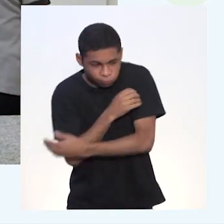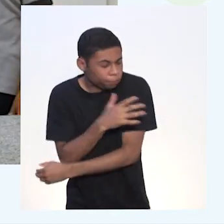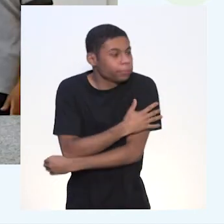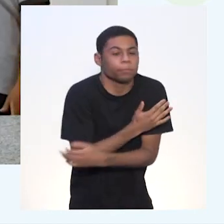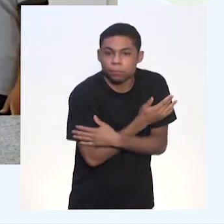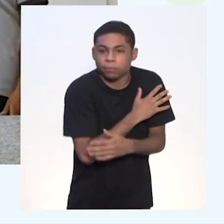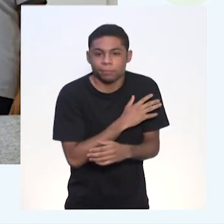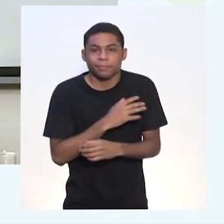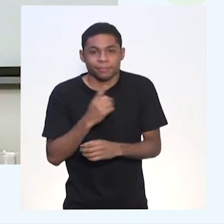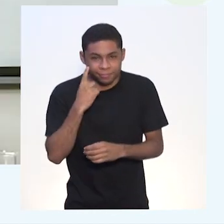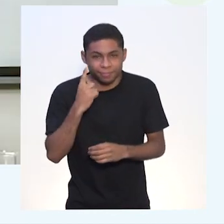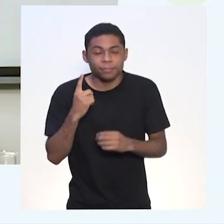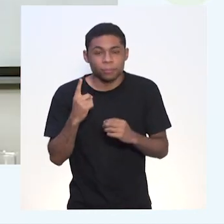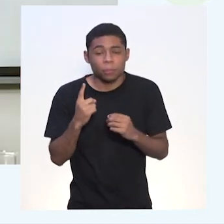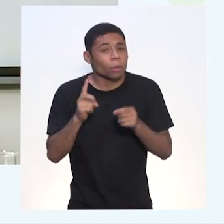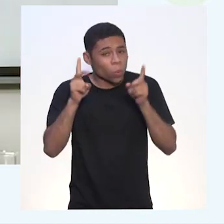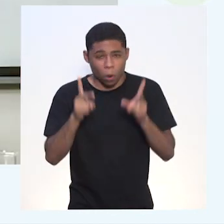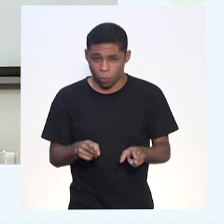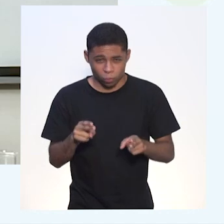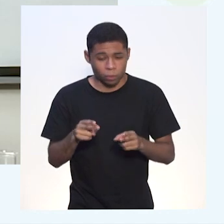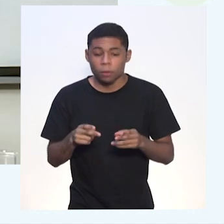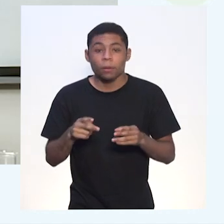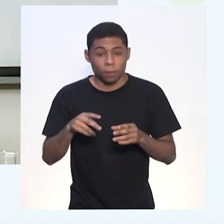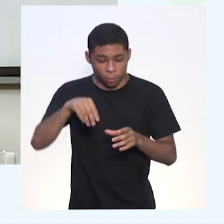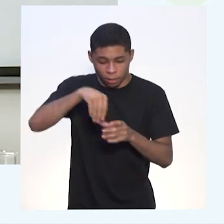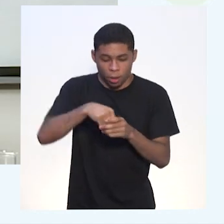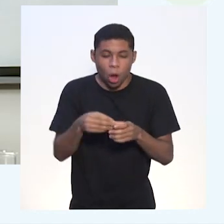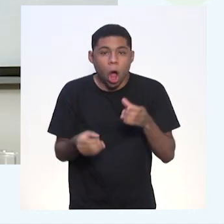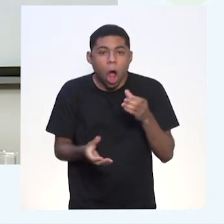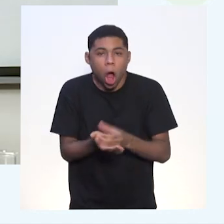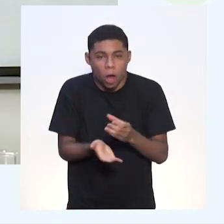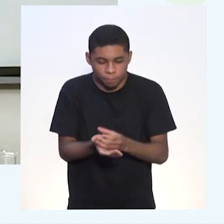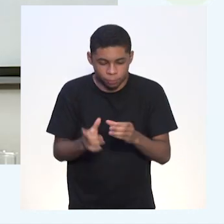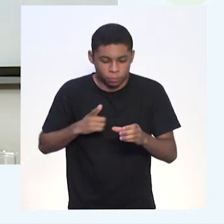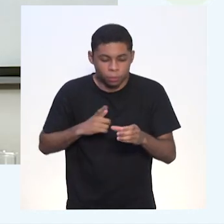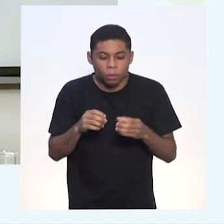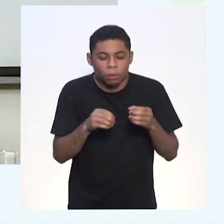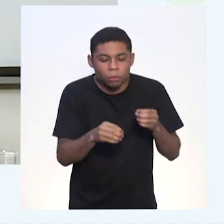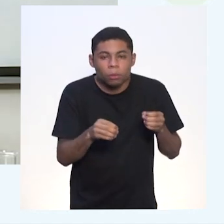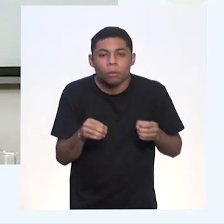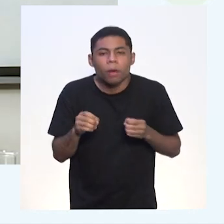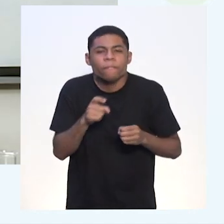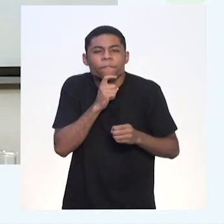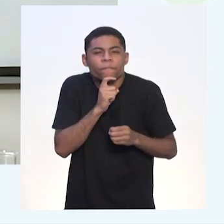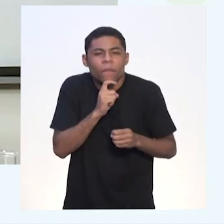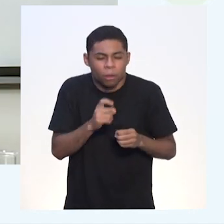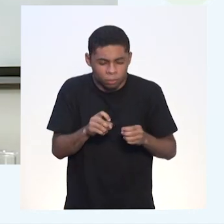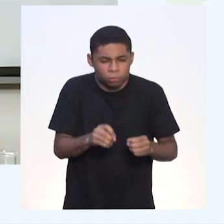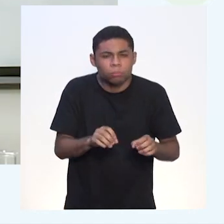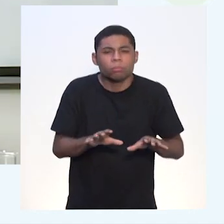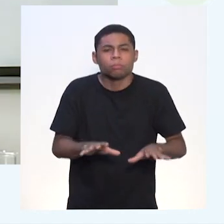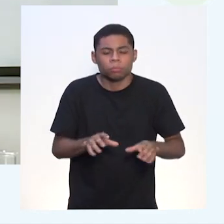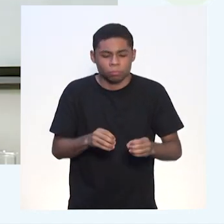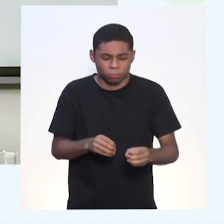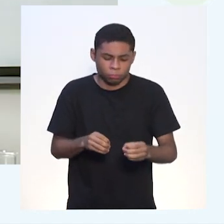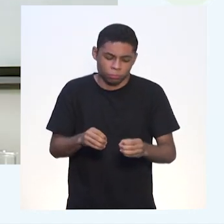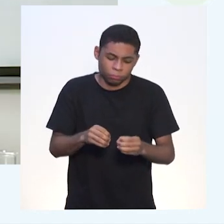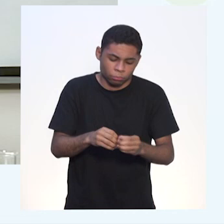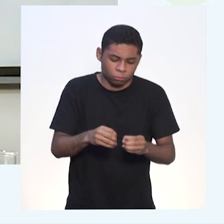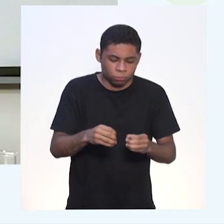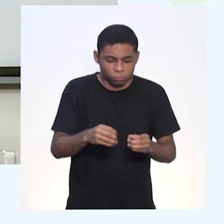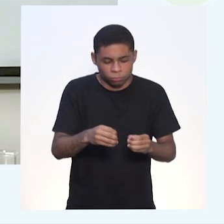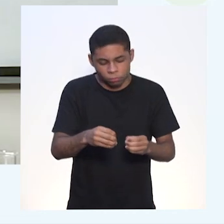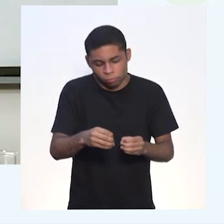bem maior, É bem né? maior. Então, a mesma coisa acontece com as partículas, tá? Quando elas estão de forma mais calma, mais lenta, o